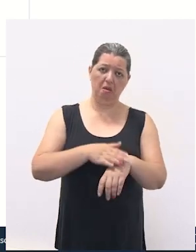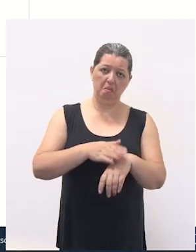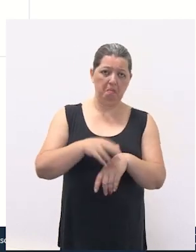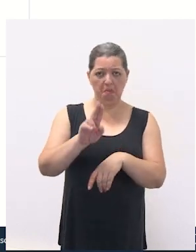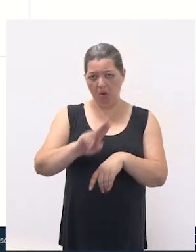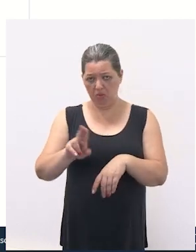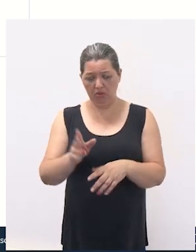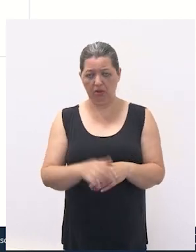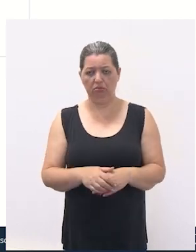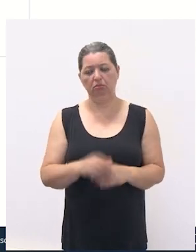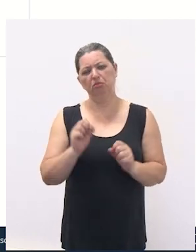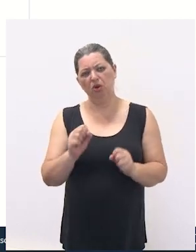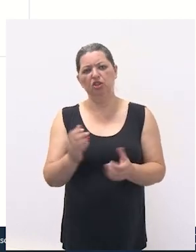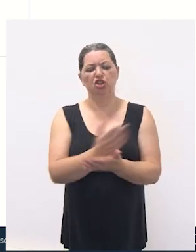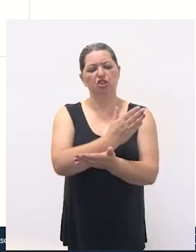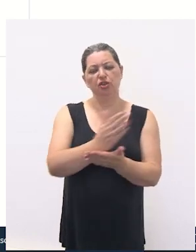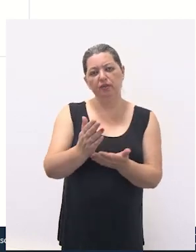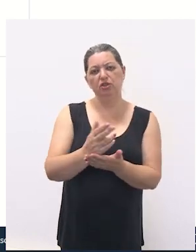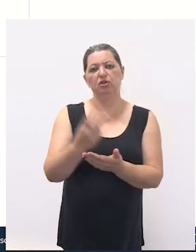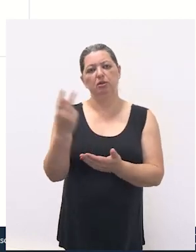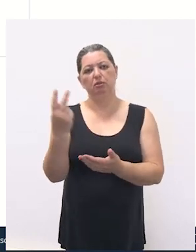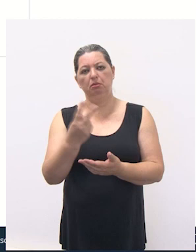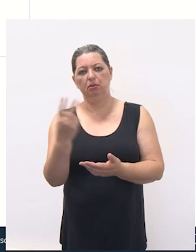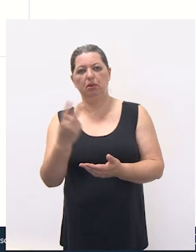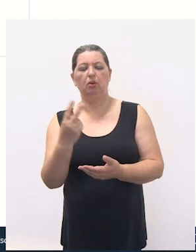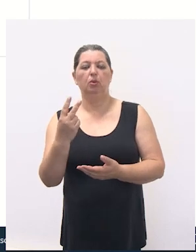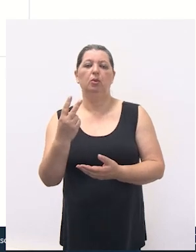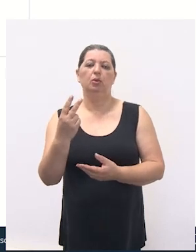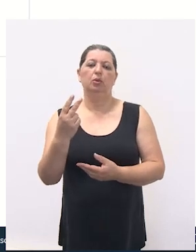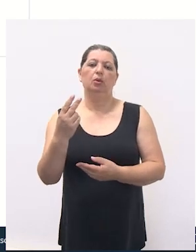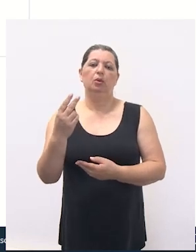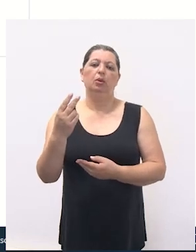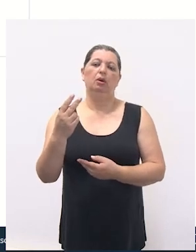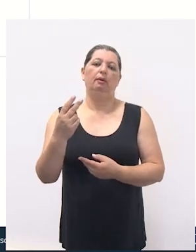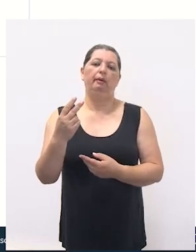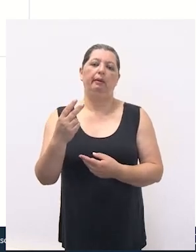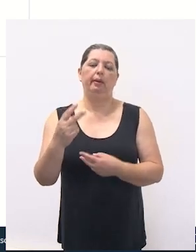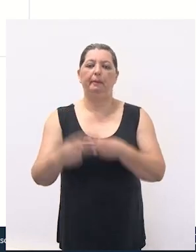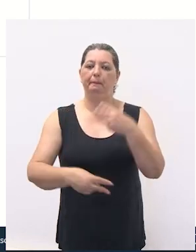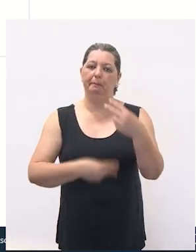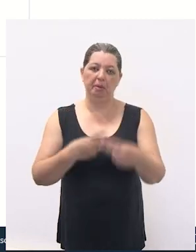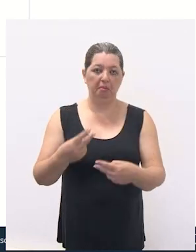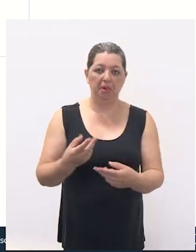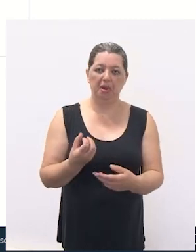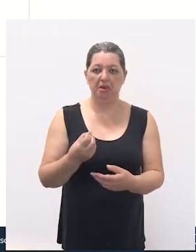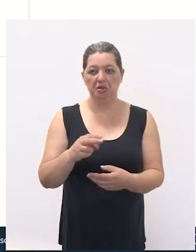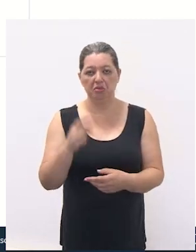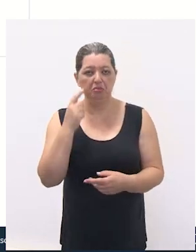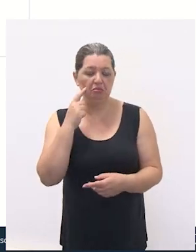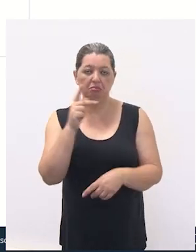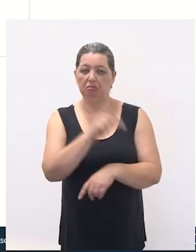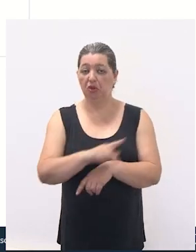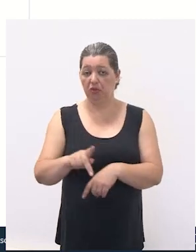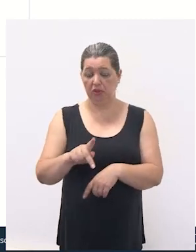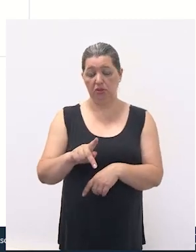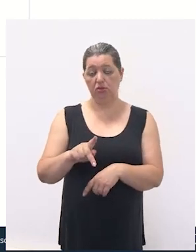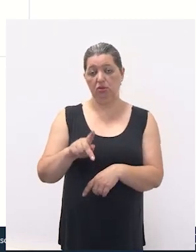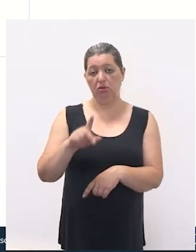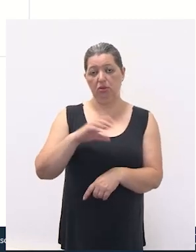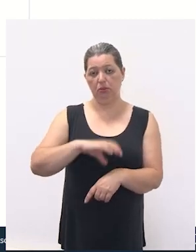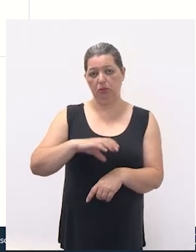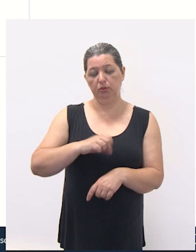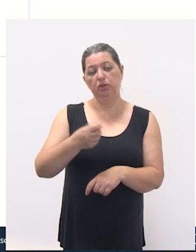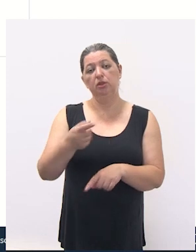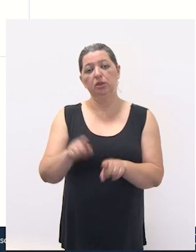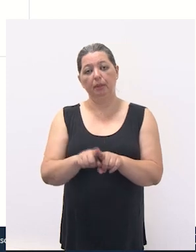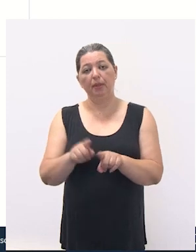por bimestre, né? Pode dividir por conteúdo, né? Vamos imaginar, professor de língua portuguesa. Às vezes dá aula de